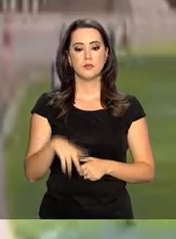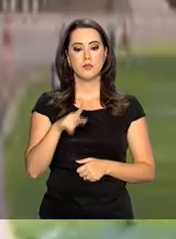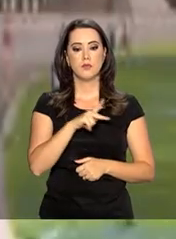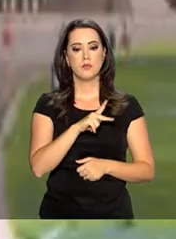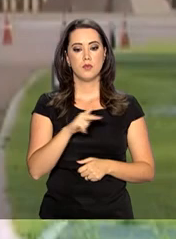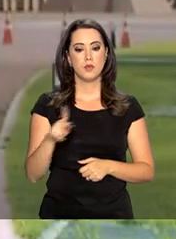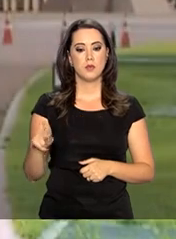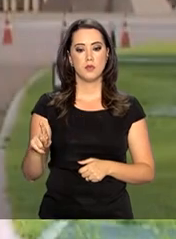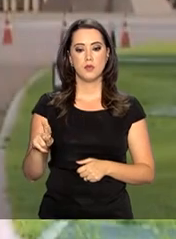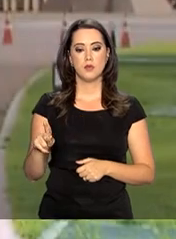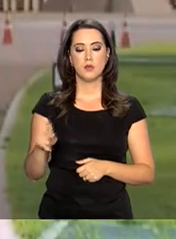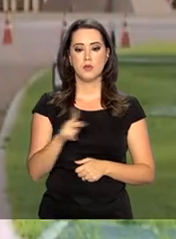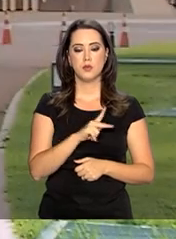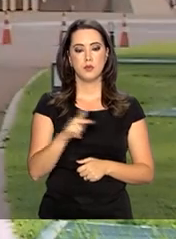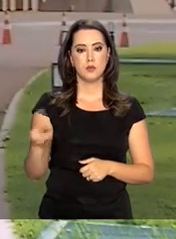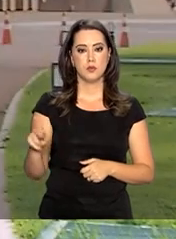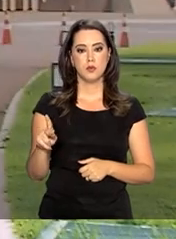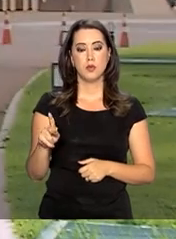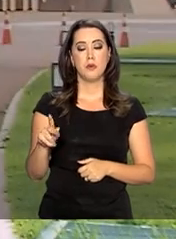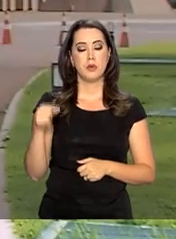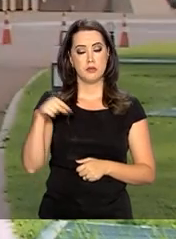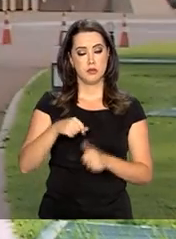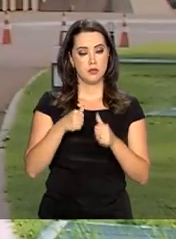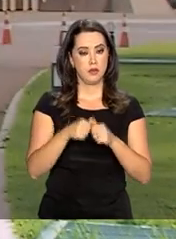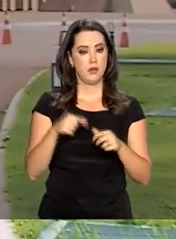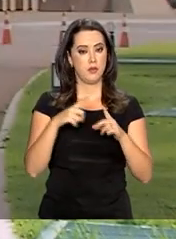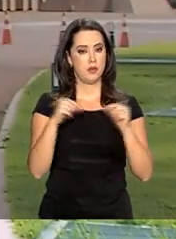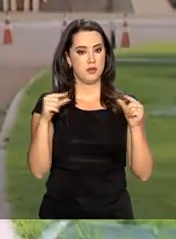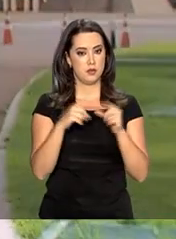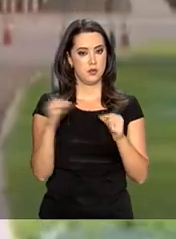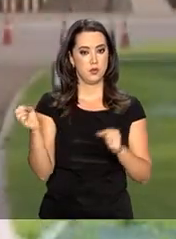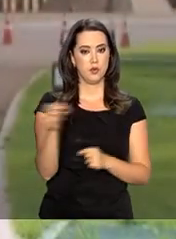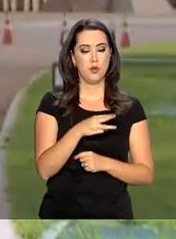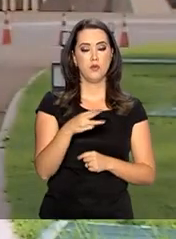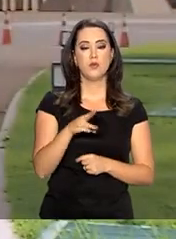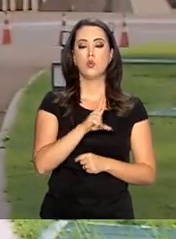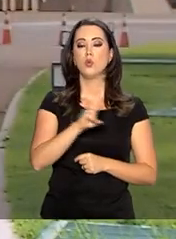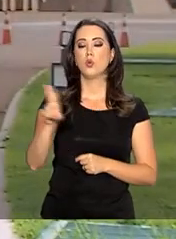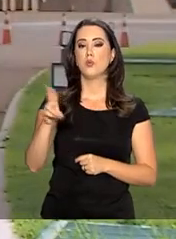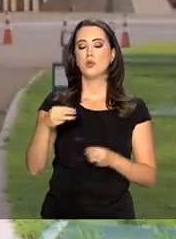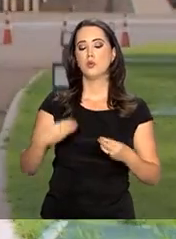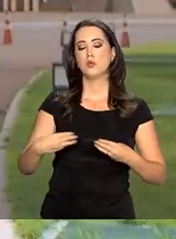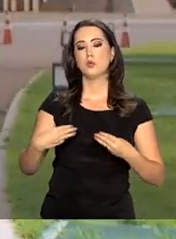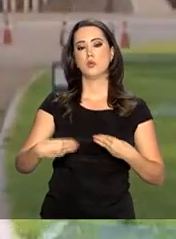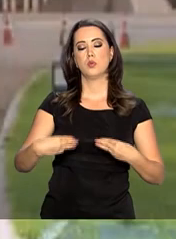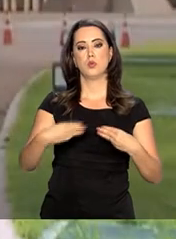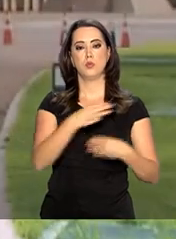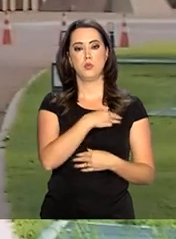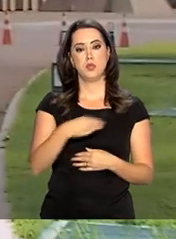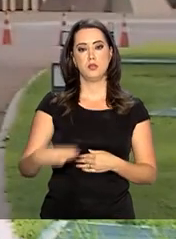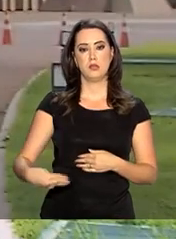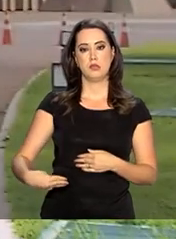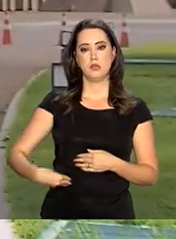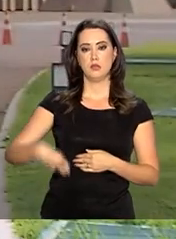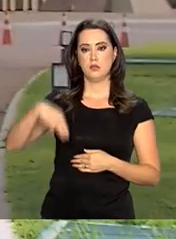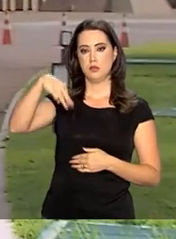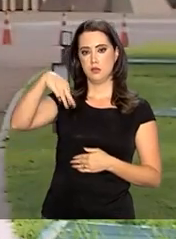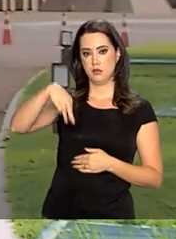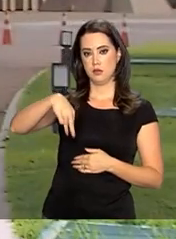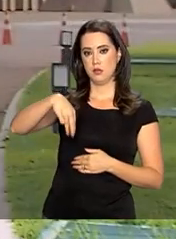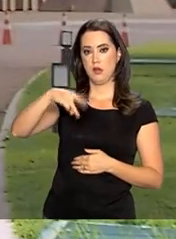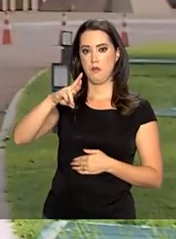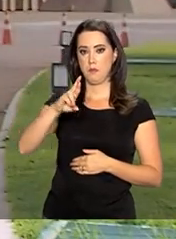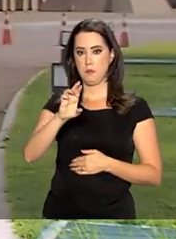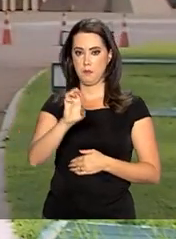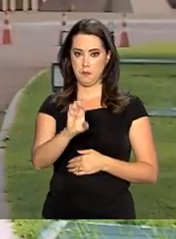aqui em Brasília hoje, com esse novo anúncio, o novo nome do ministro das Relações Exteriores, que é chanceler, é